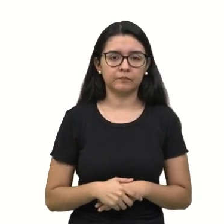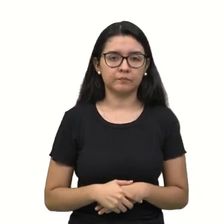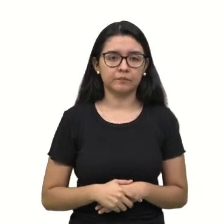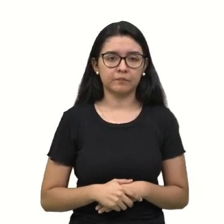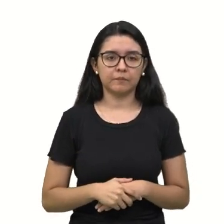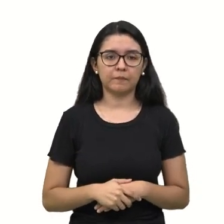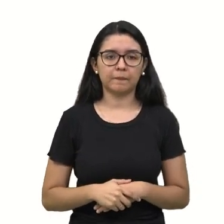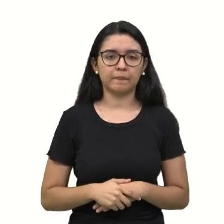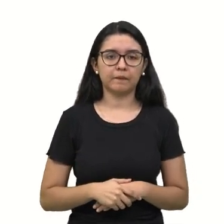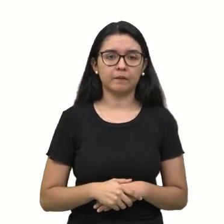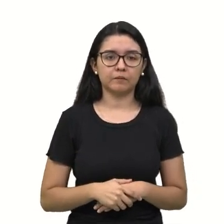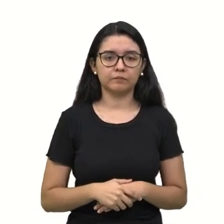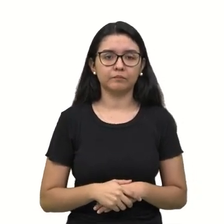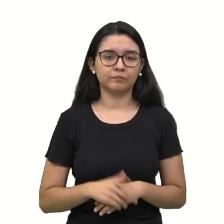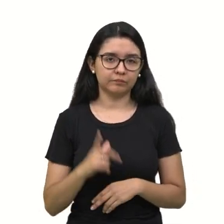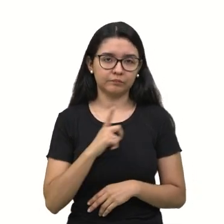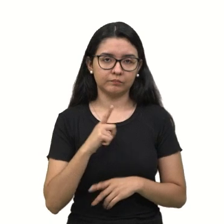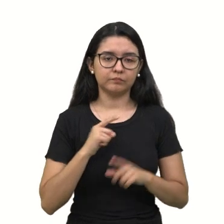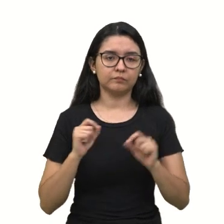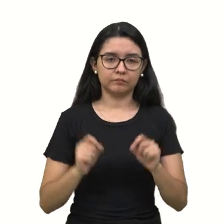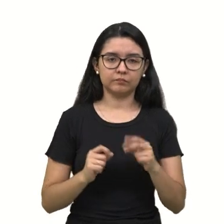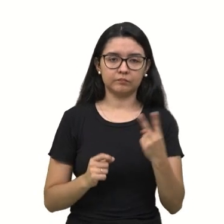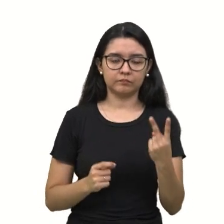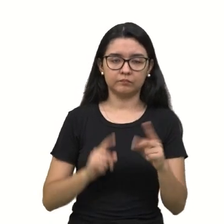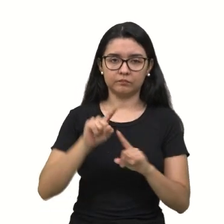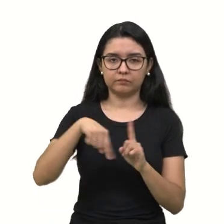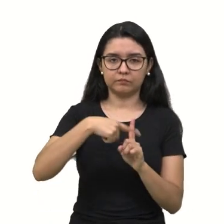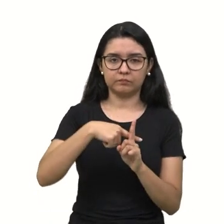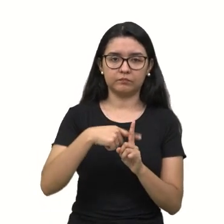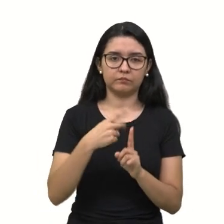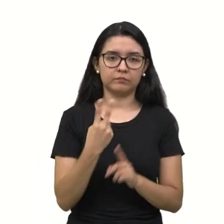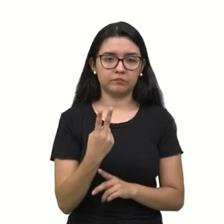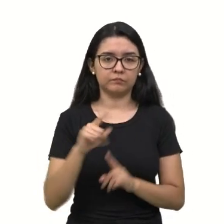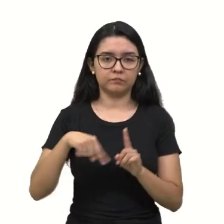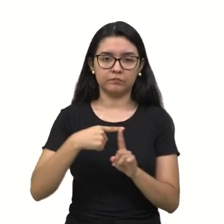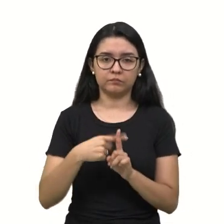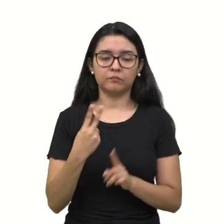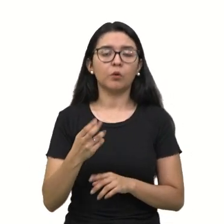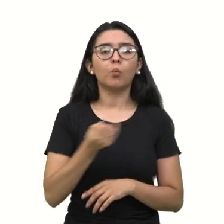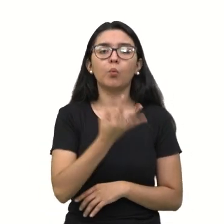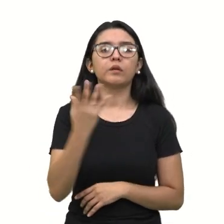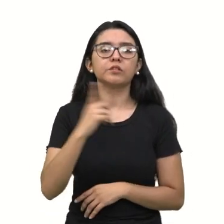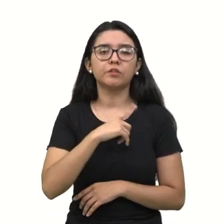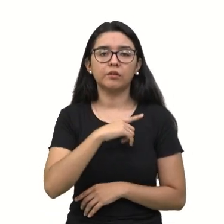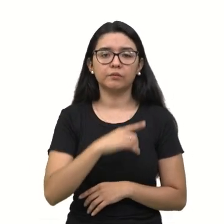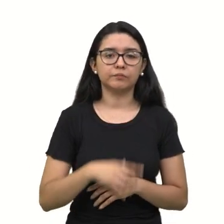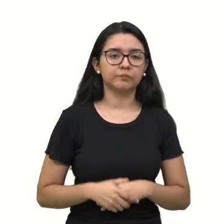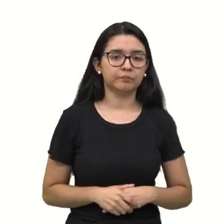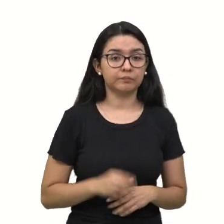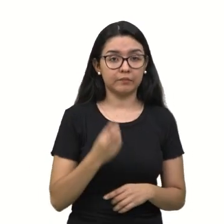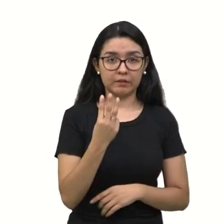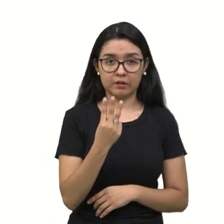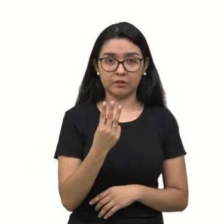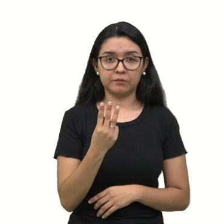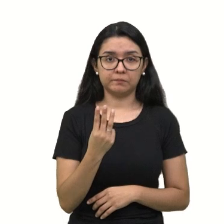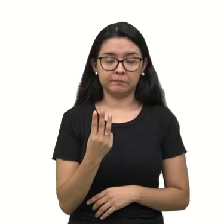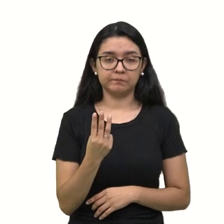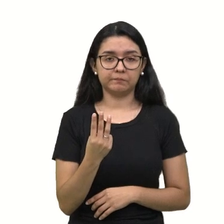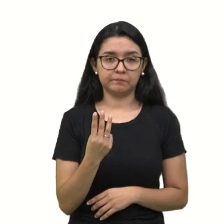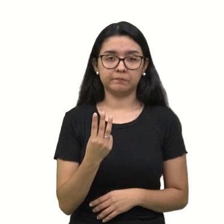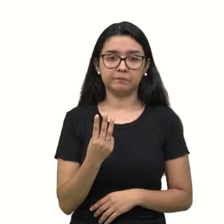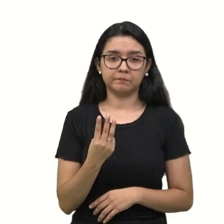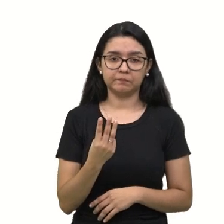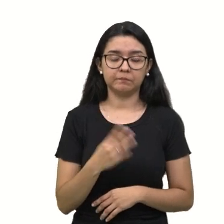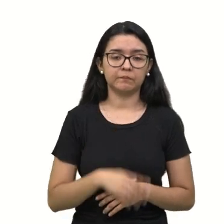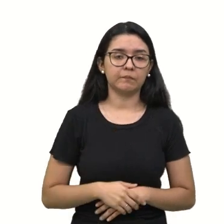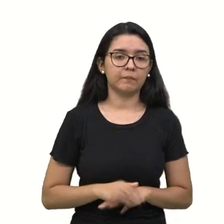as parcelas, né, nessa operação aqui, que é a adição. Então, quantas parcelas nós temos? 3 parcelas. E